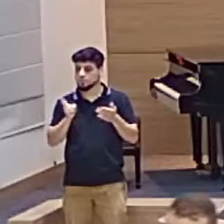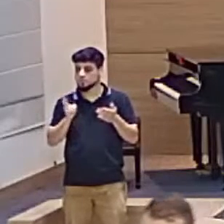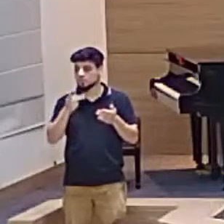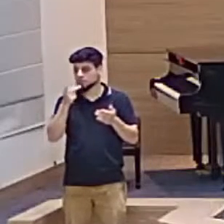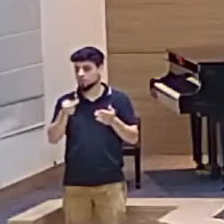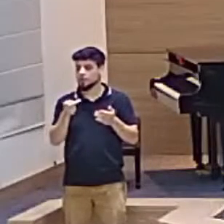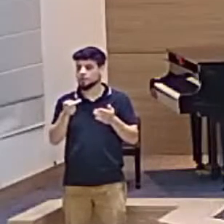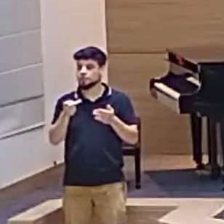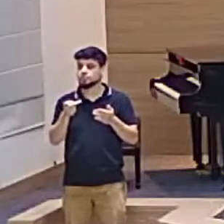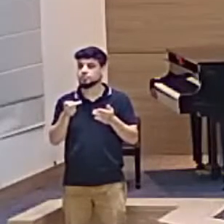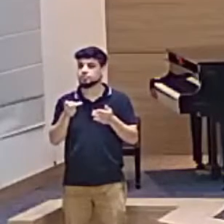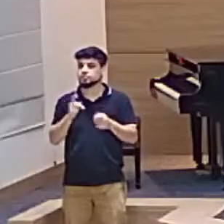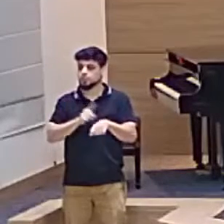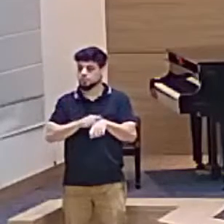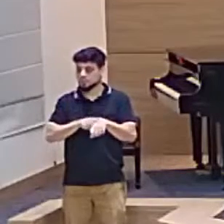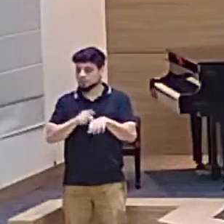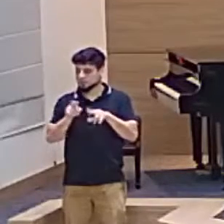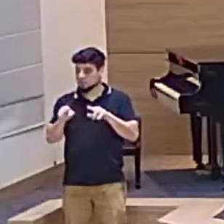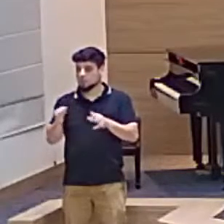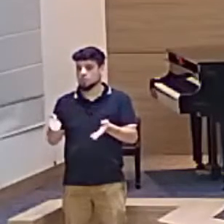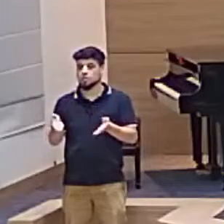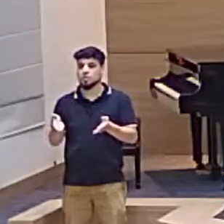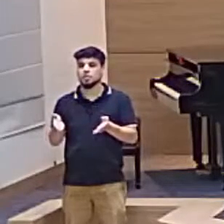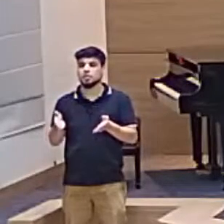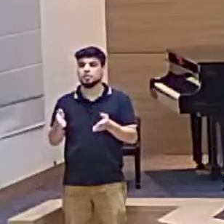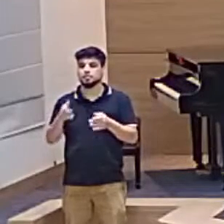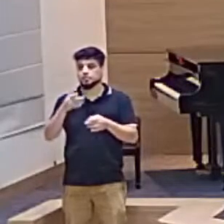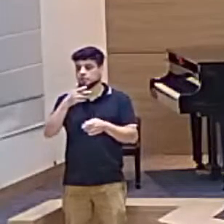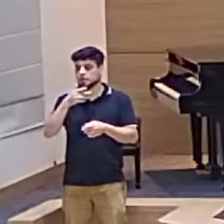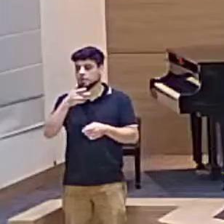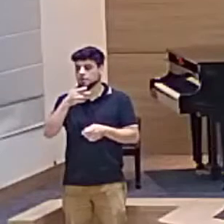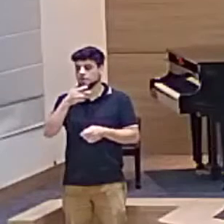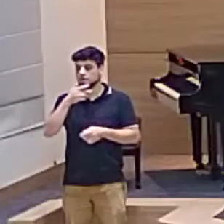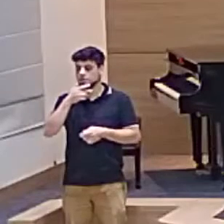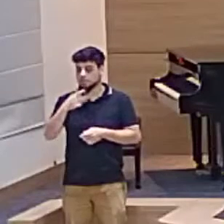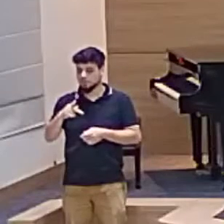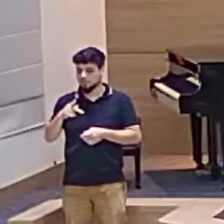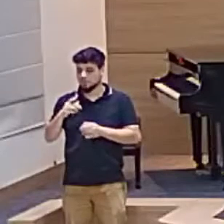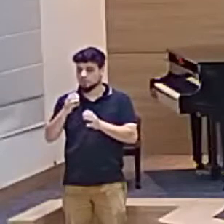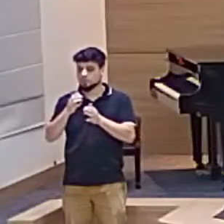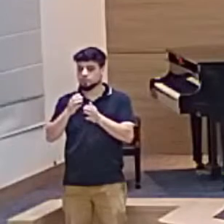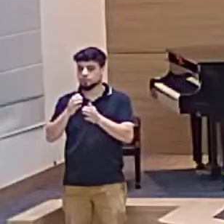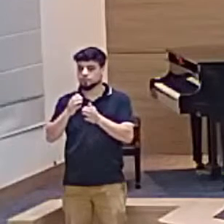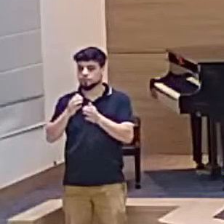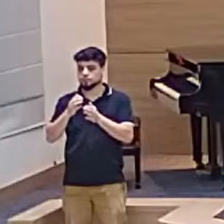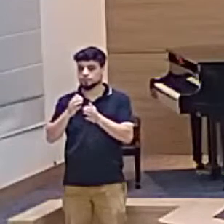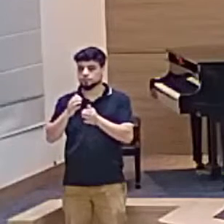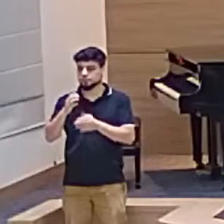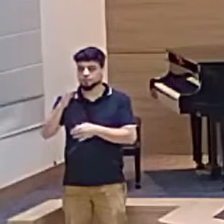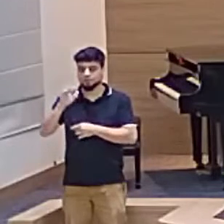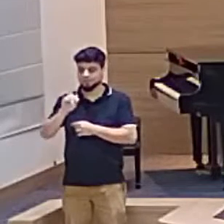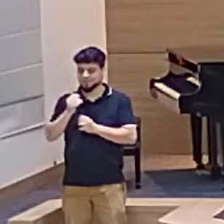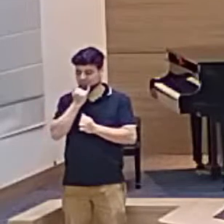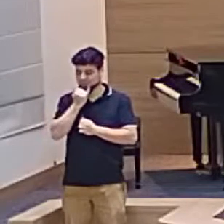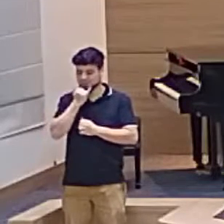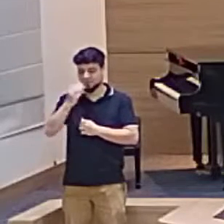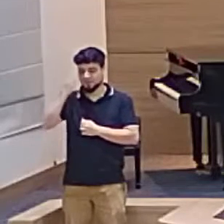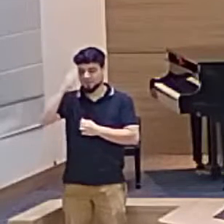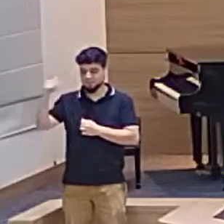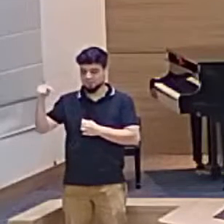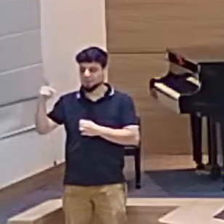em momentos como esse que é o texto de provérbios Capítulo 22 Versículo 6 que o salmista o sábio Salomão diz